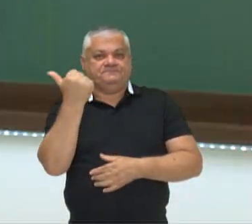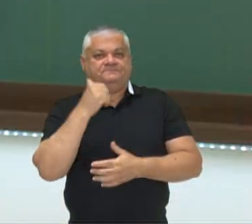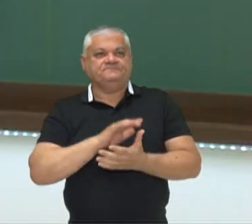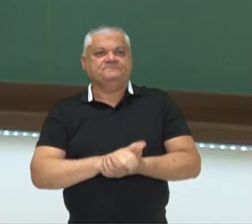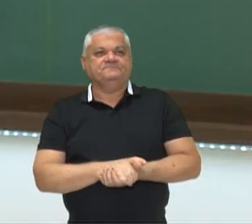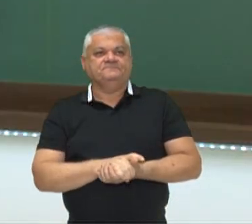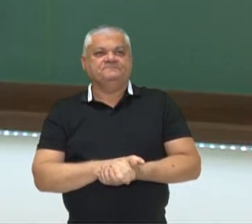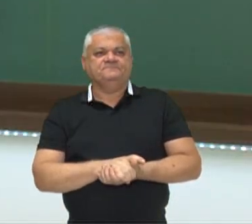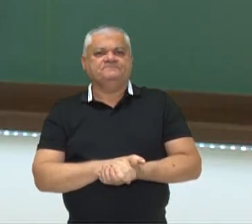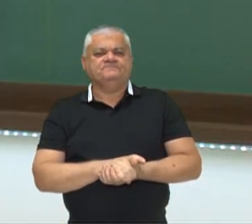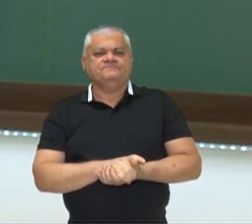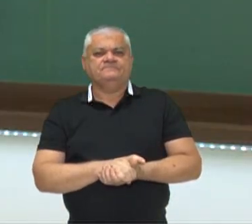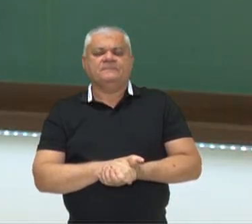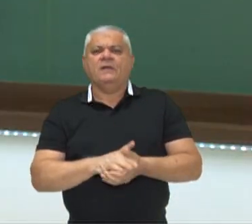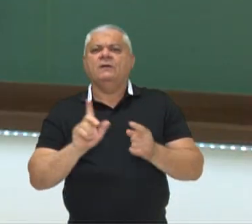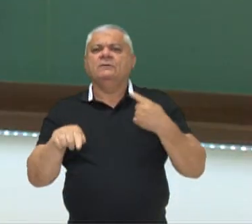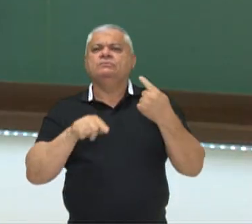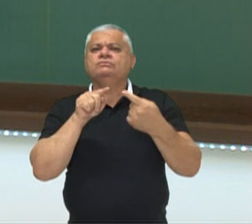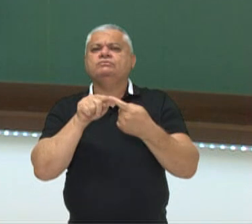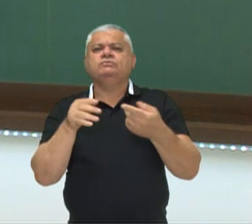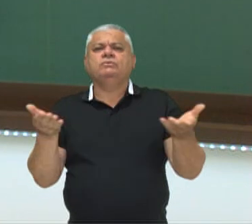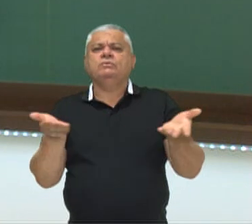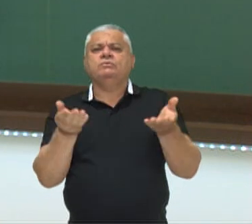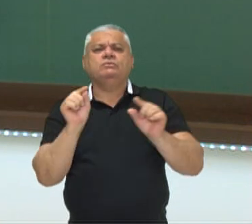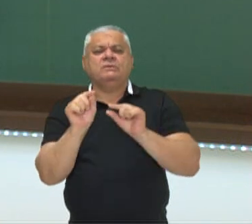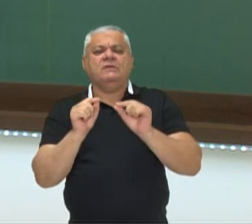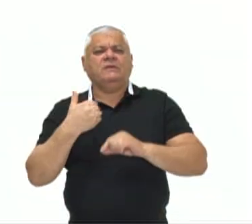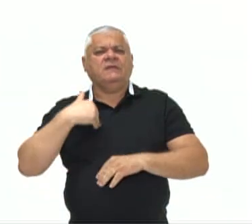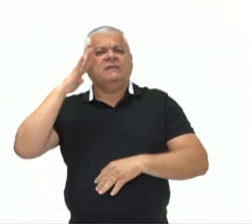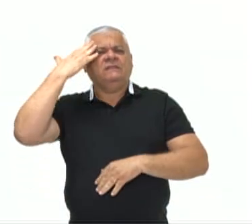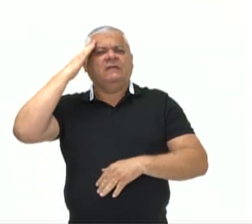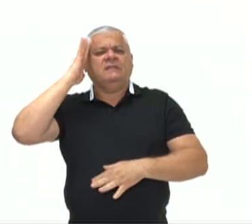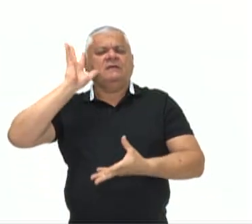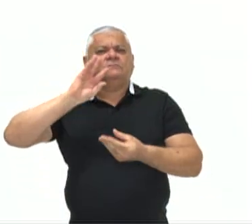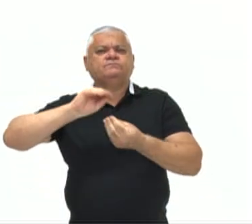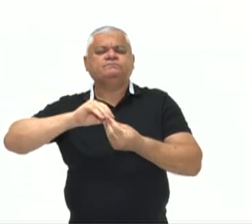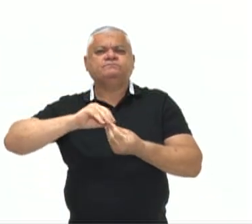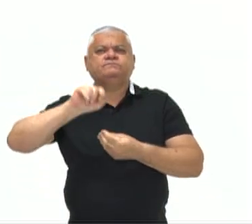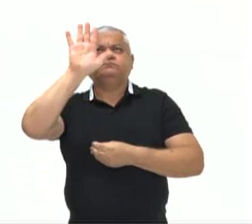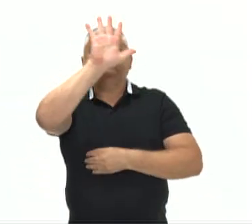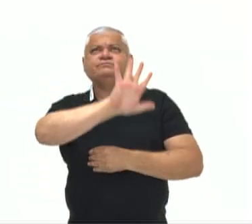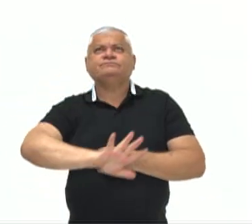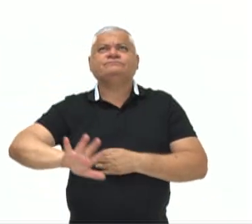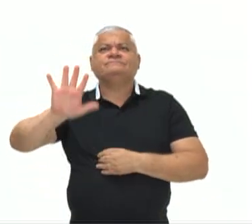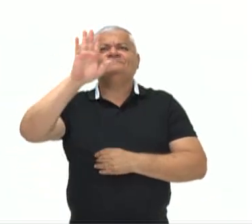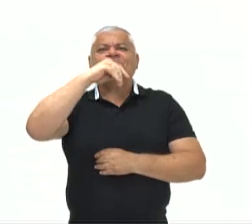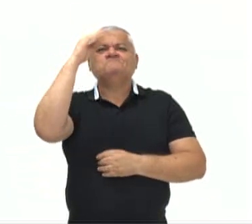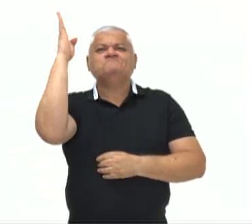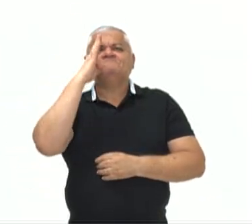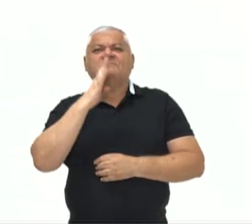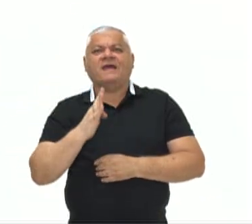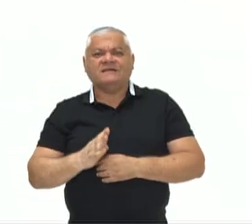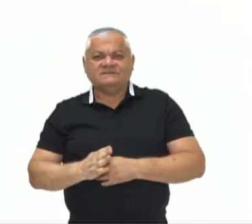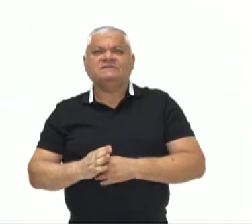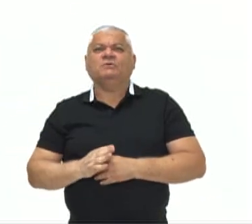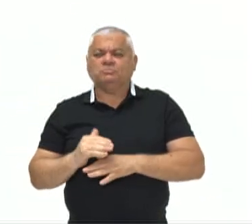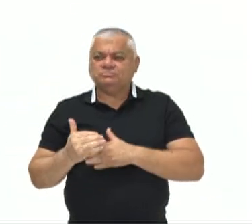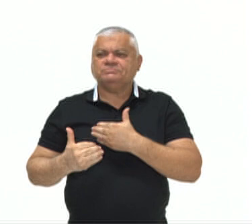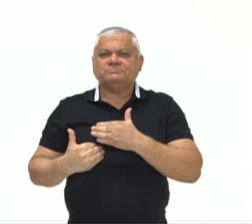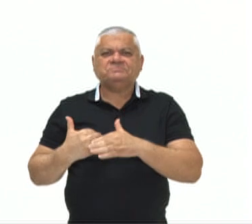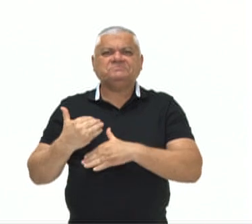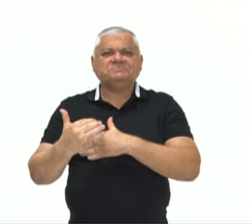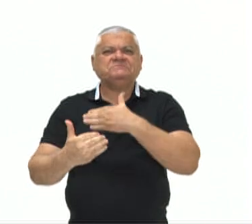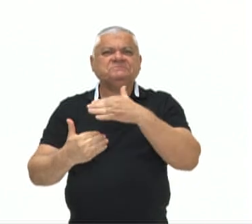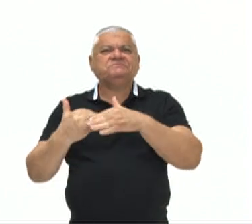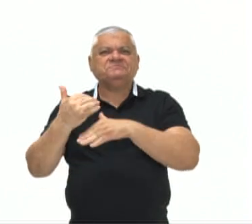comigo? O objetivo da aula de hoje é nós entendermos o Estado brasileiro a partir do seu momento de colônia